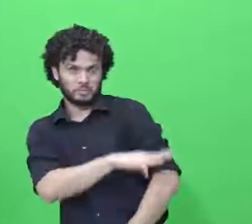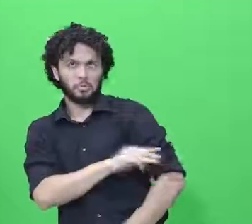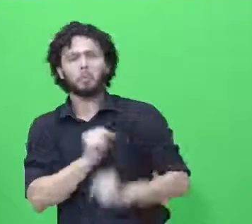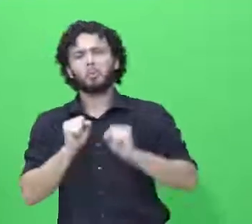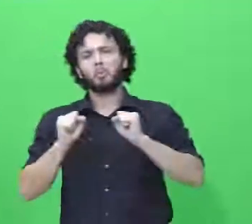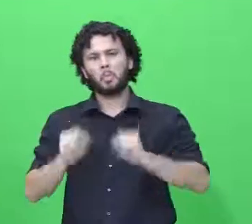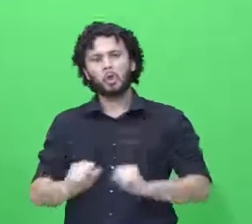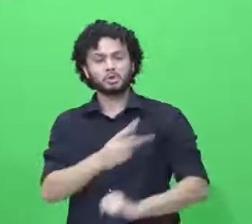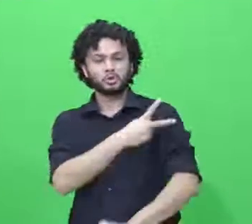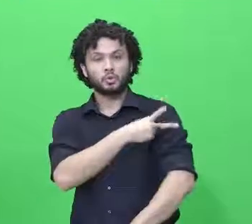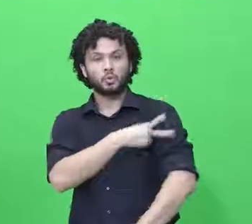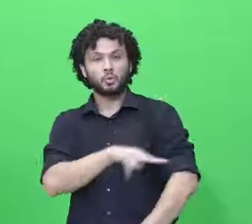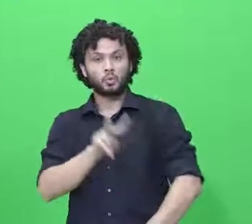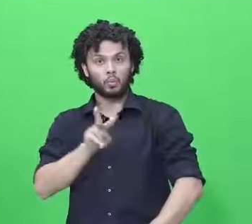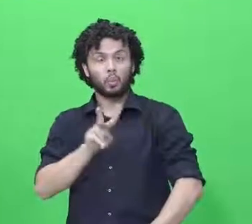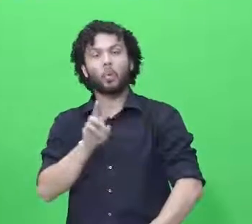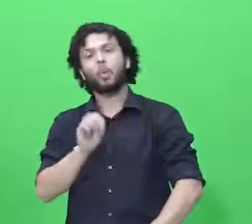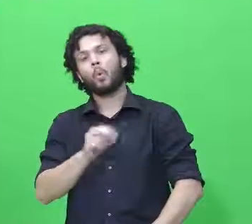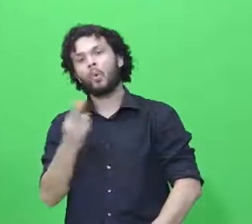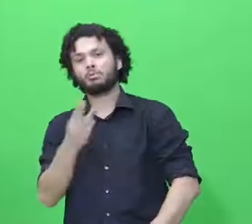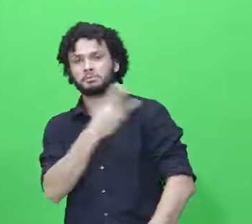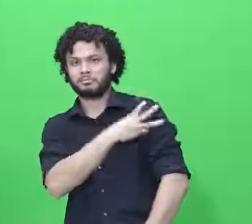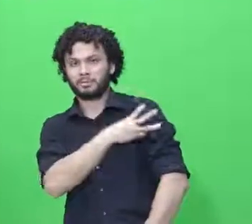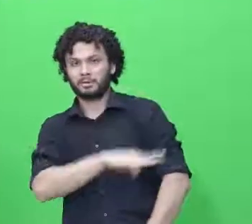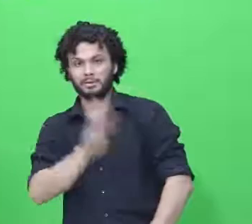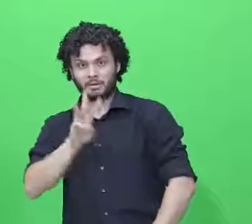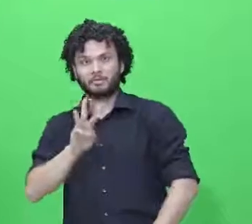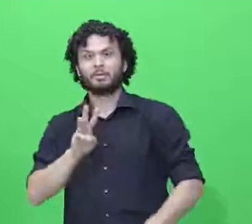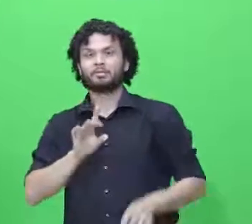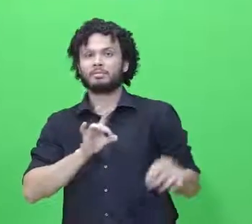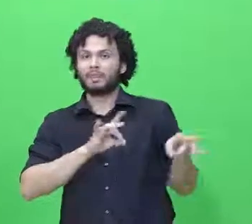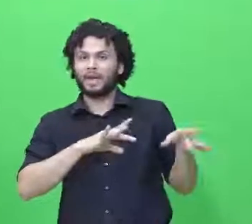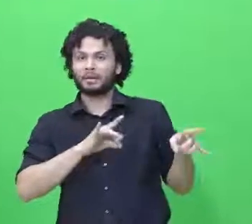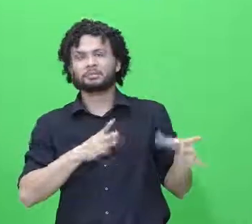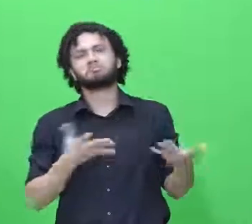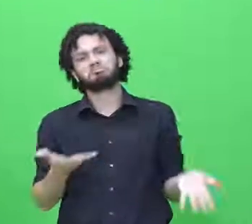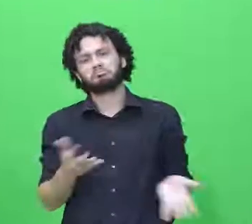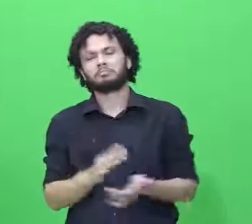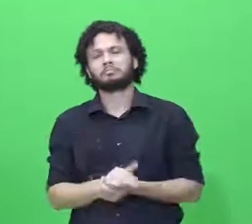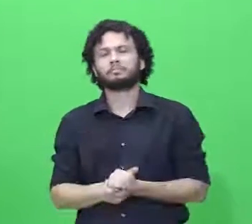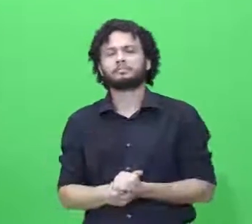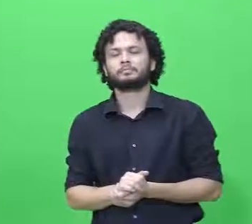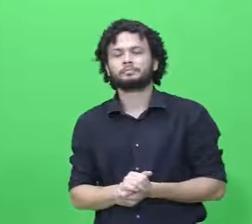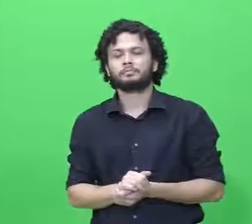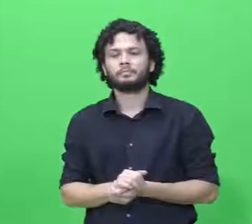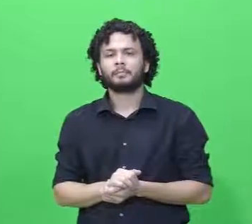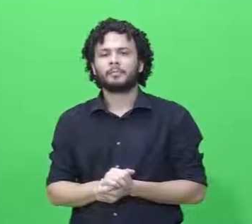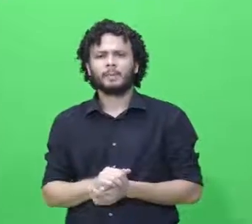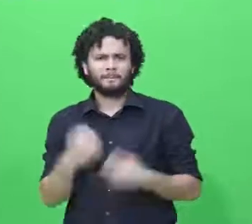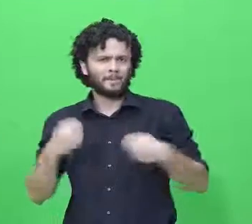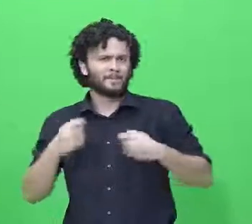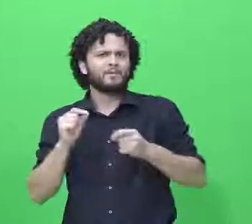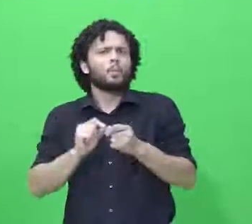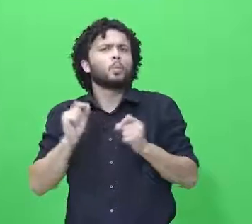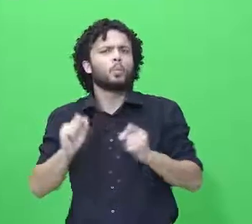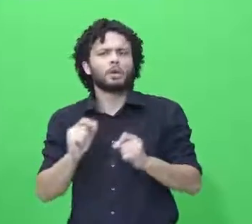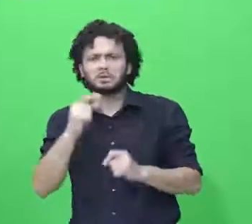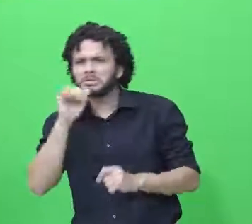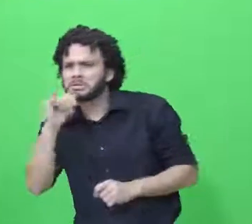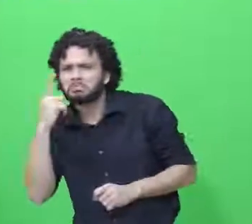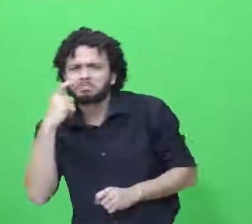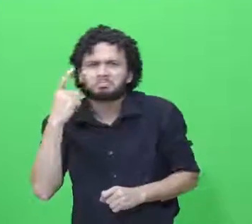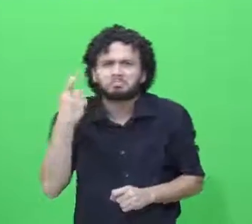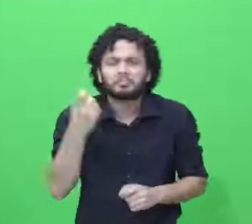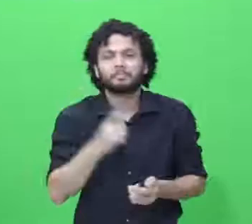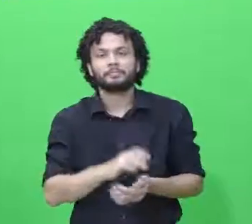o 2º ano ou o 3º ano do ensino médio ou o 4º ano técnico, se for o caso, né? E o que tem que fazer o jovem interessado? Ele tem